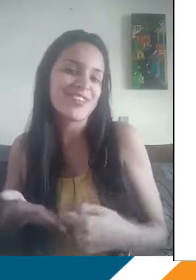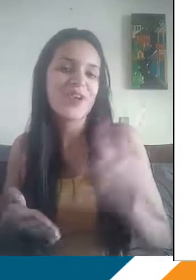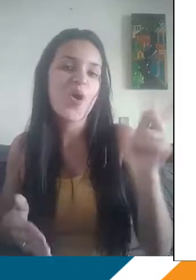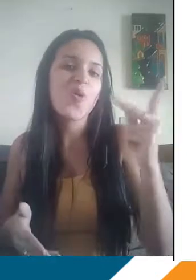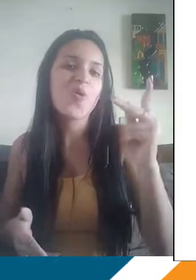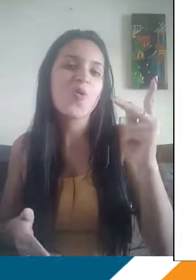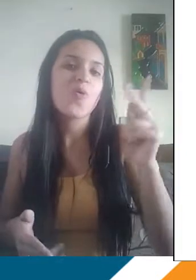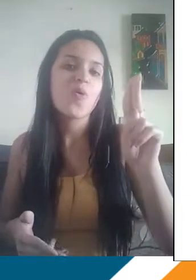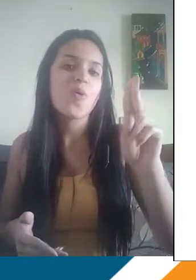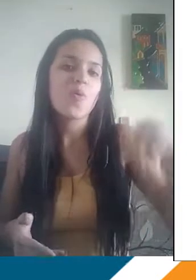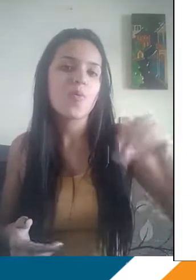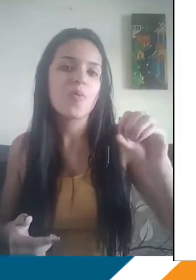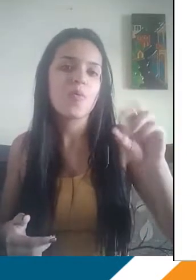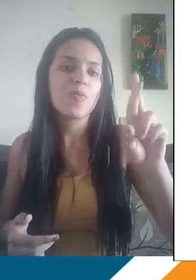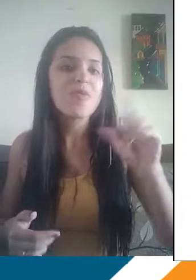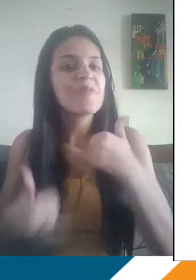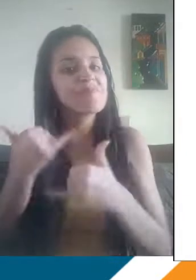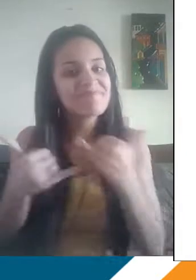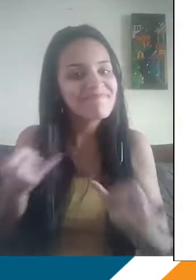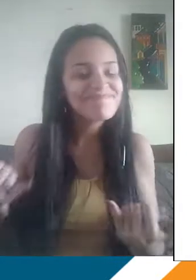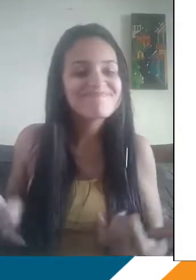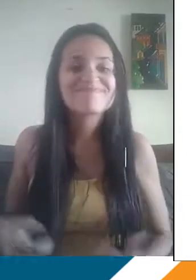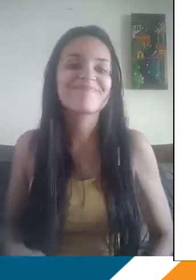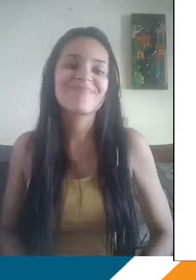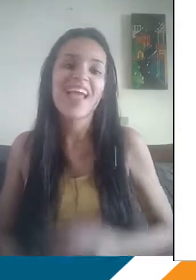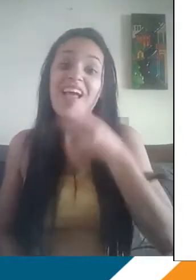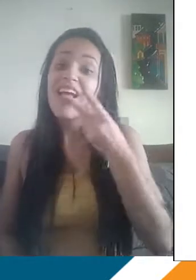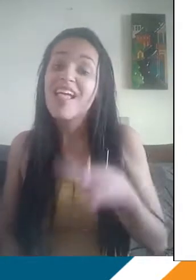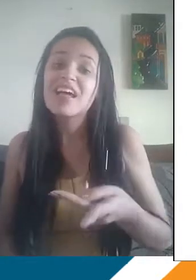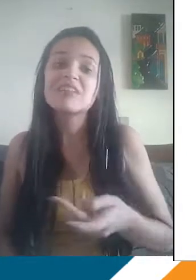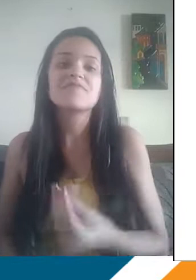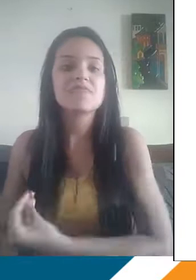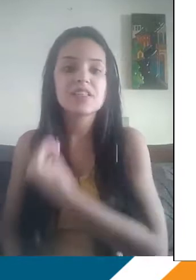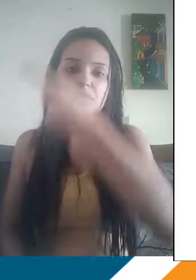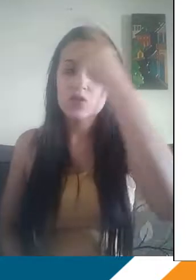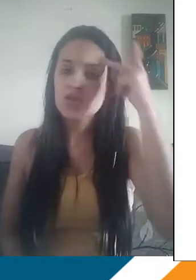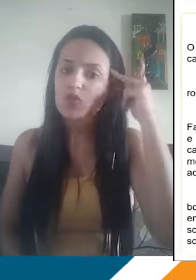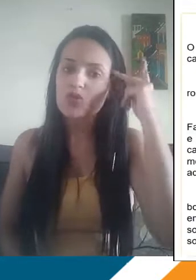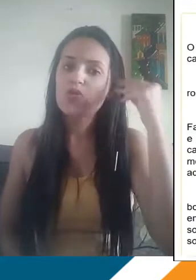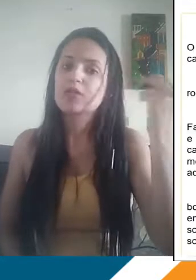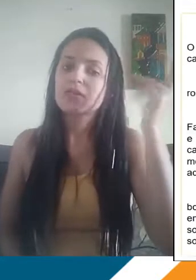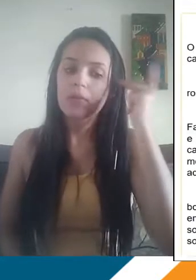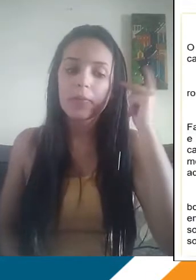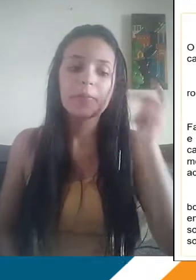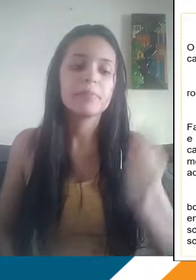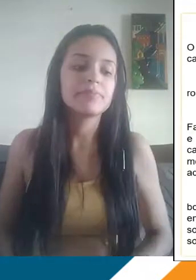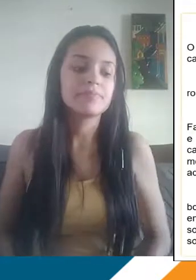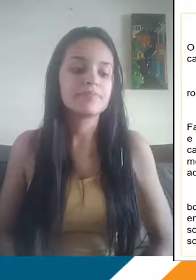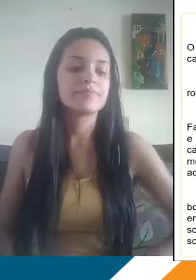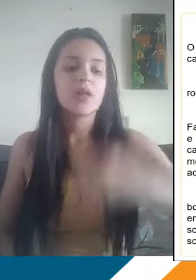retratavam a vida dos imigrantes italianos que viviam na cidade de São Paulo. O importante